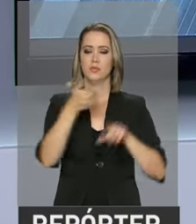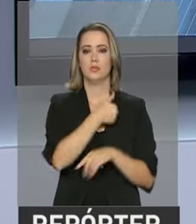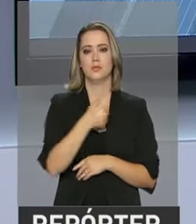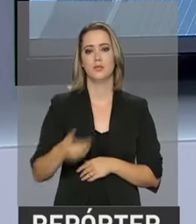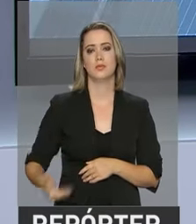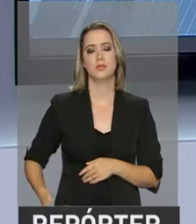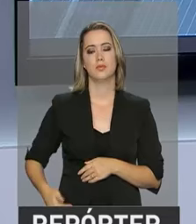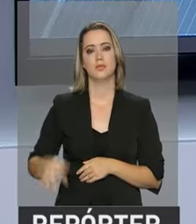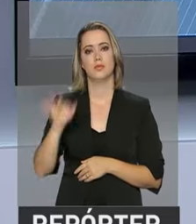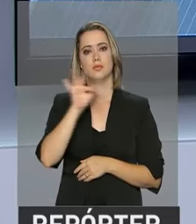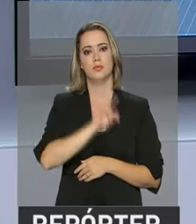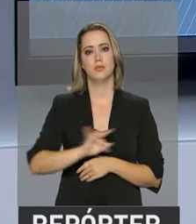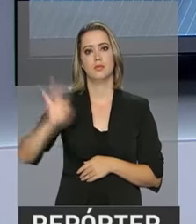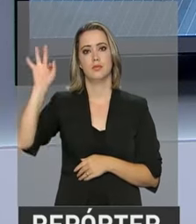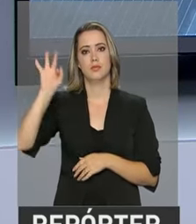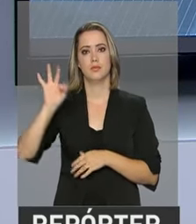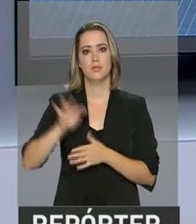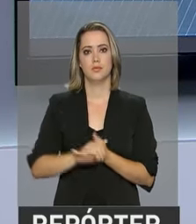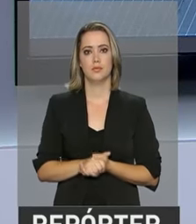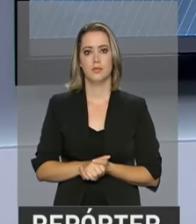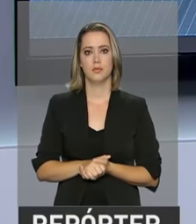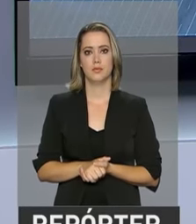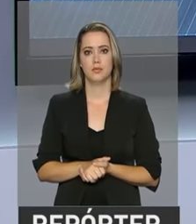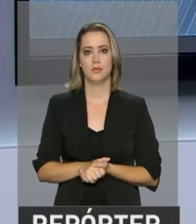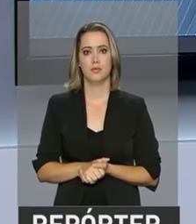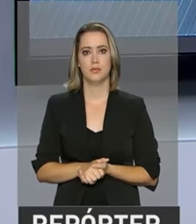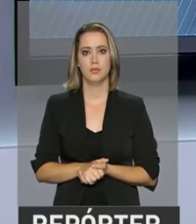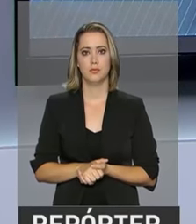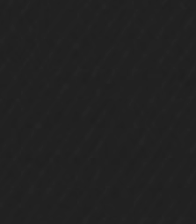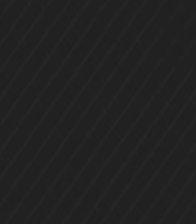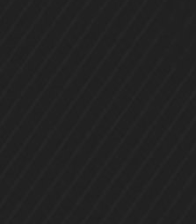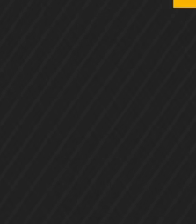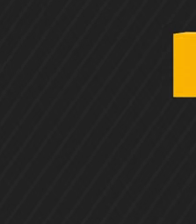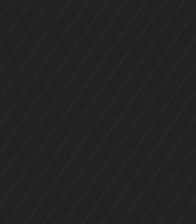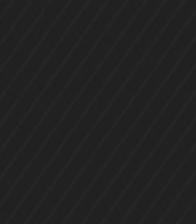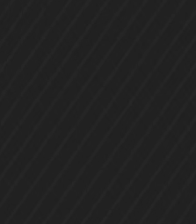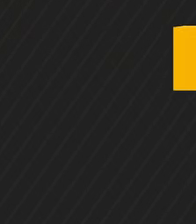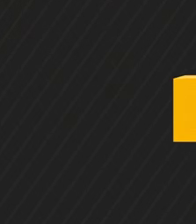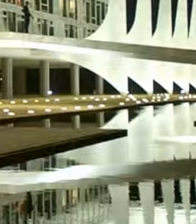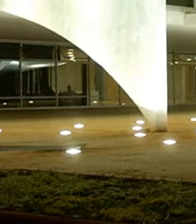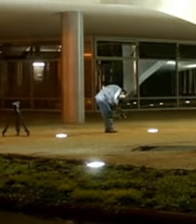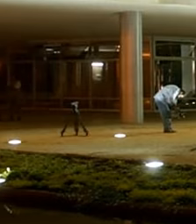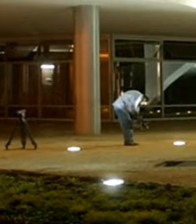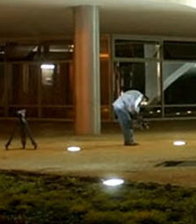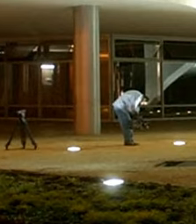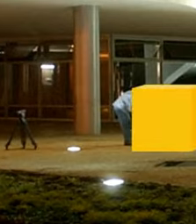com a gente aqui na NBR, a TV do Governo Federal.